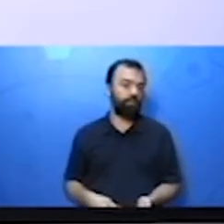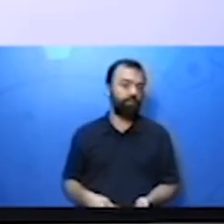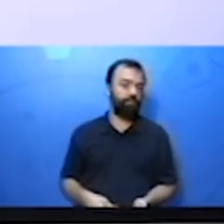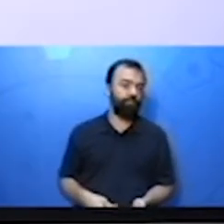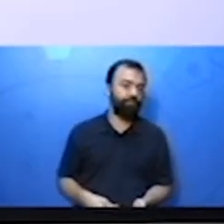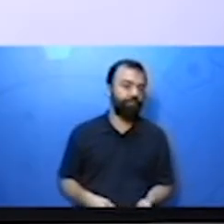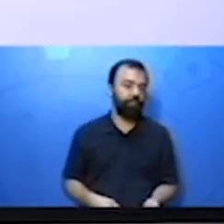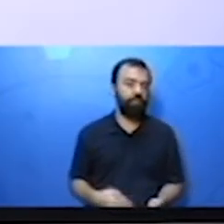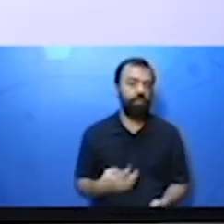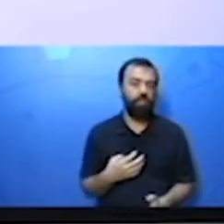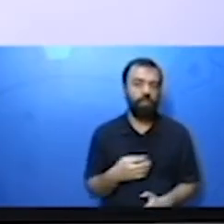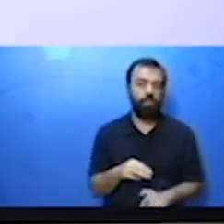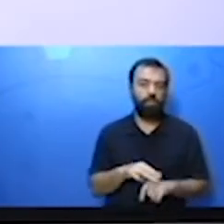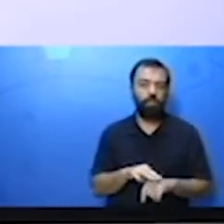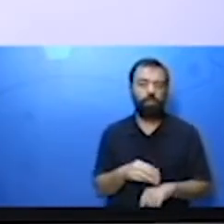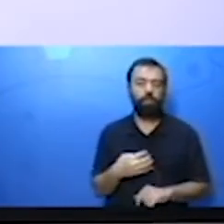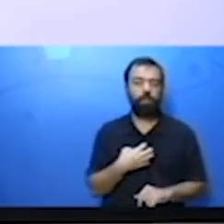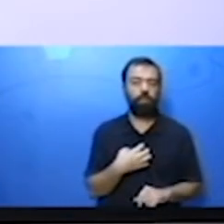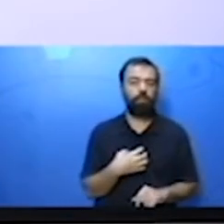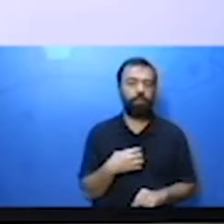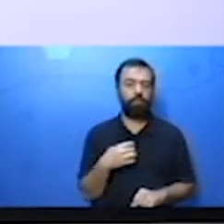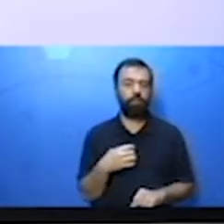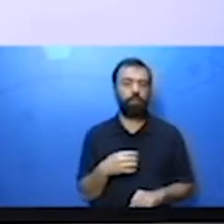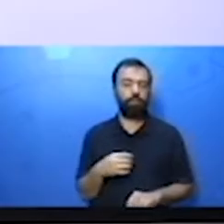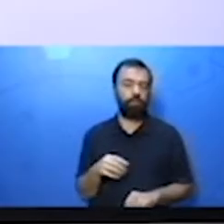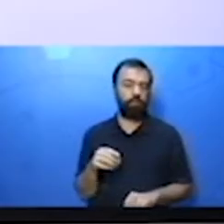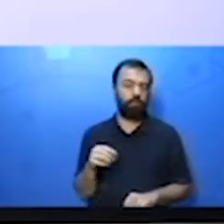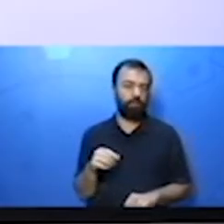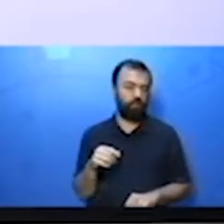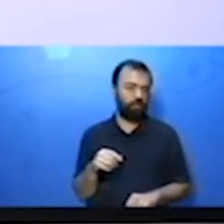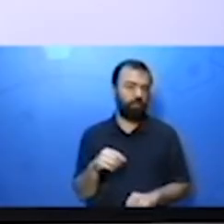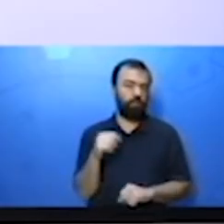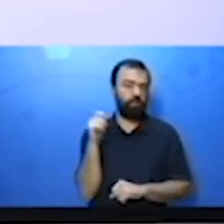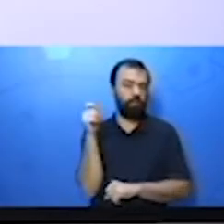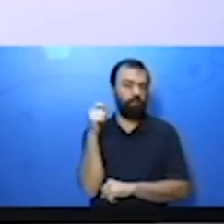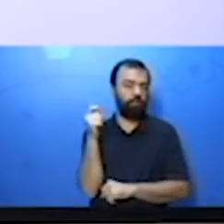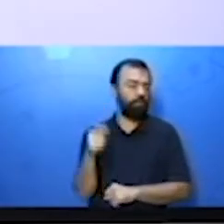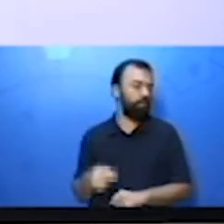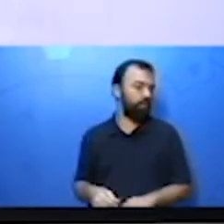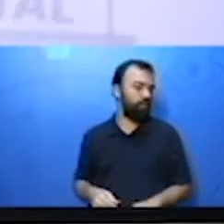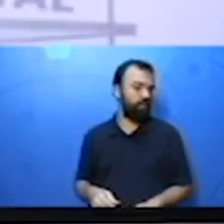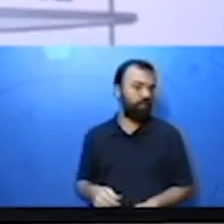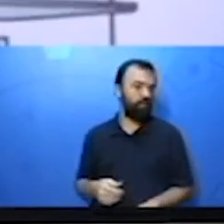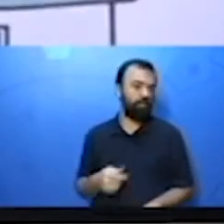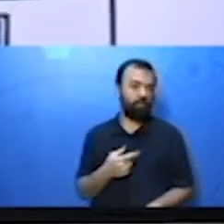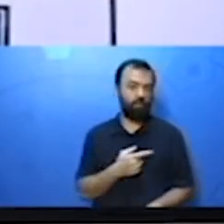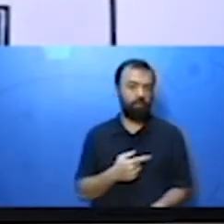Ali nós estamos vendo pessoas com tosse, né, com dores no peito.